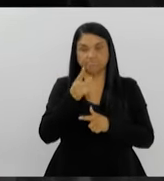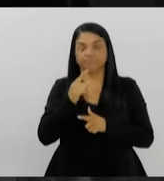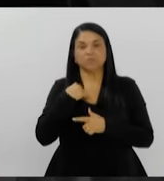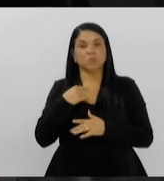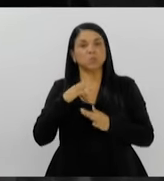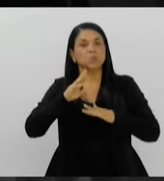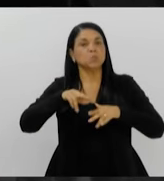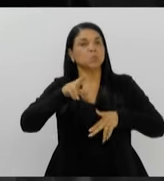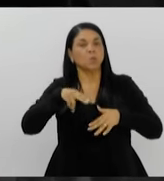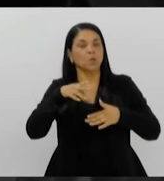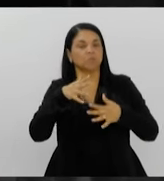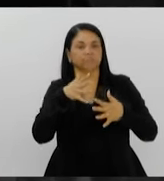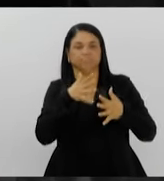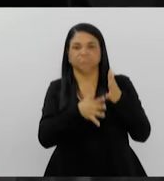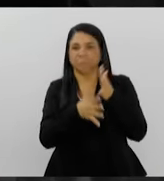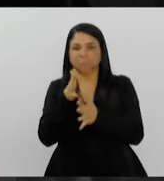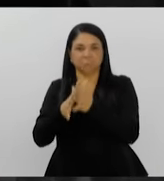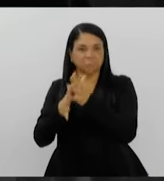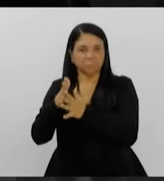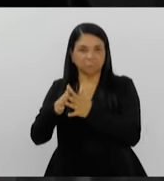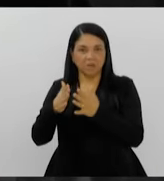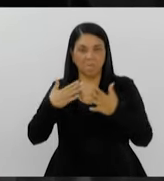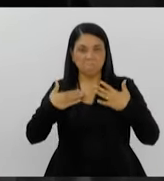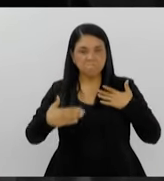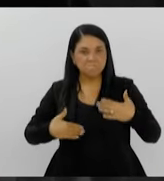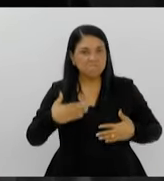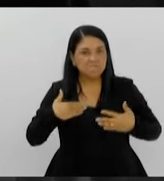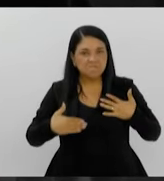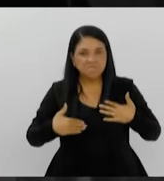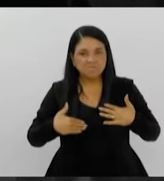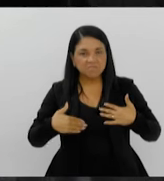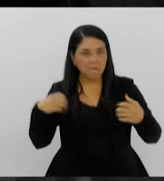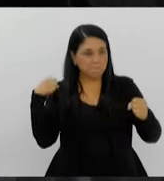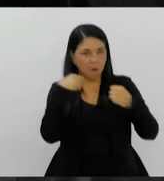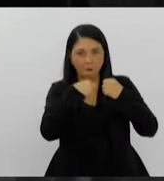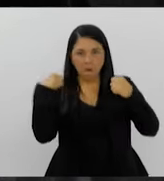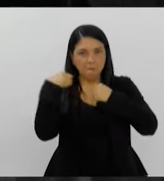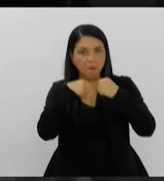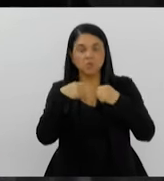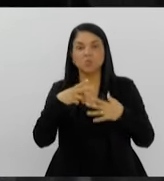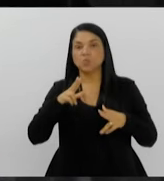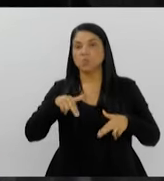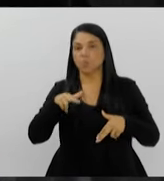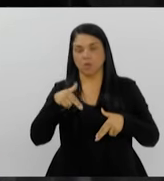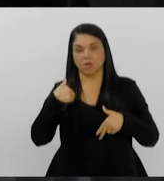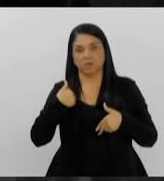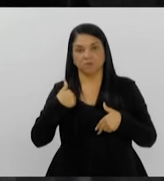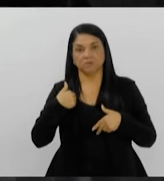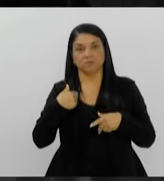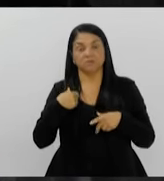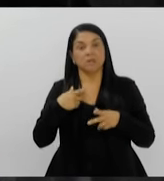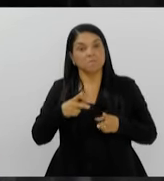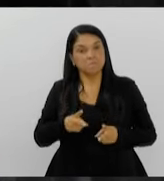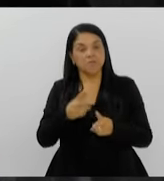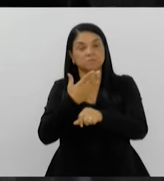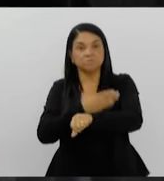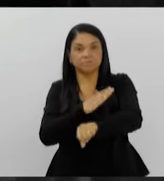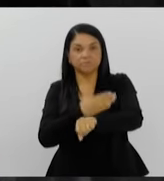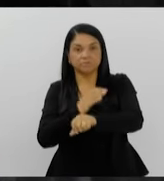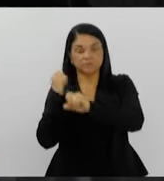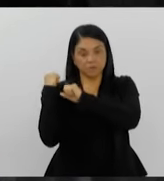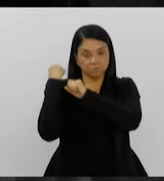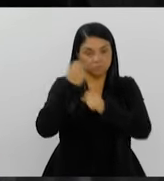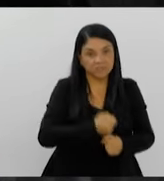qualquer embate físico nunca Participei de uma briga Física mesmo sendo praticante de artes marciais desde 6 anos